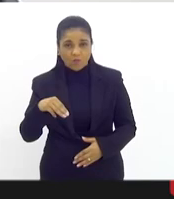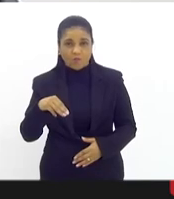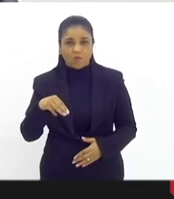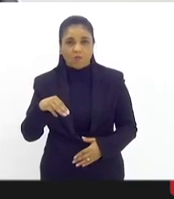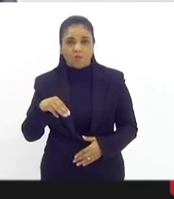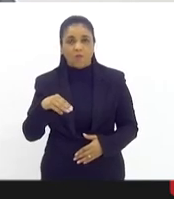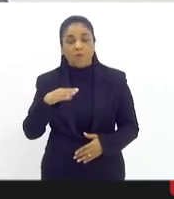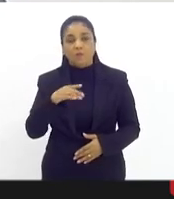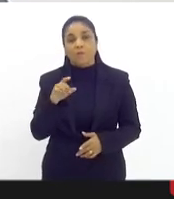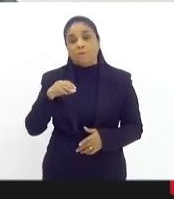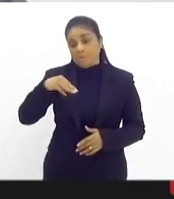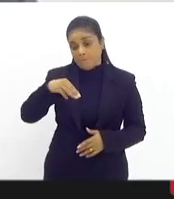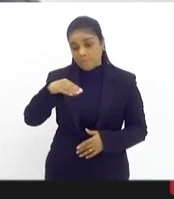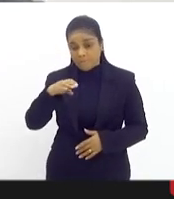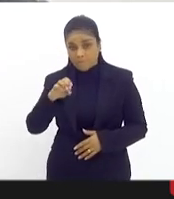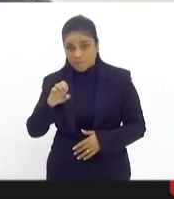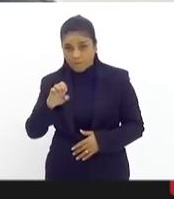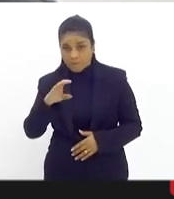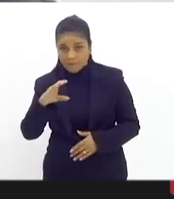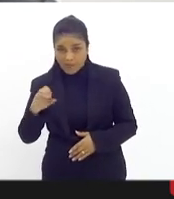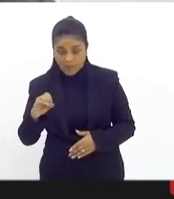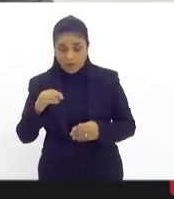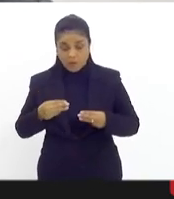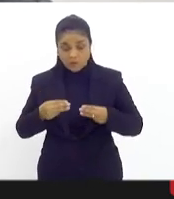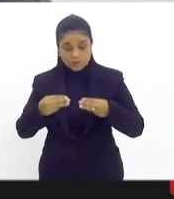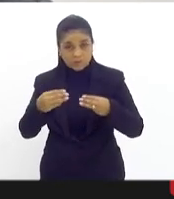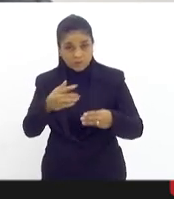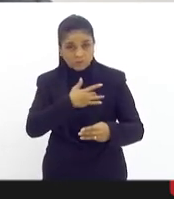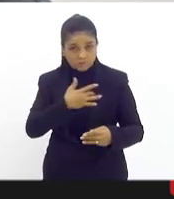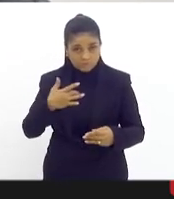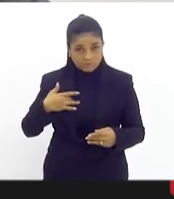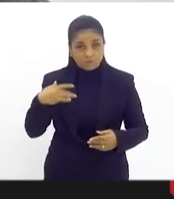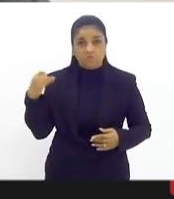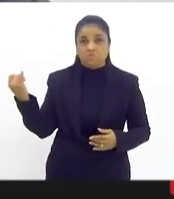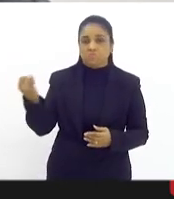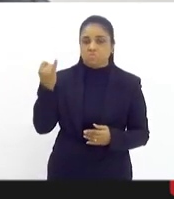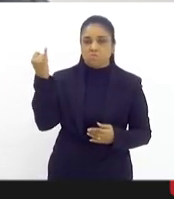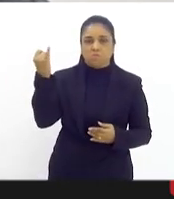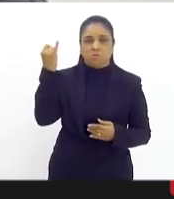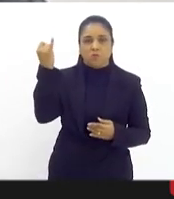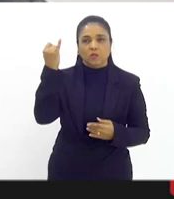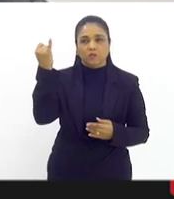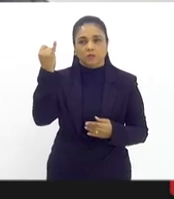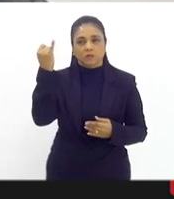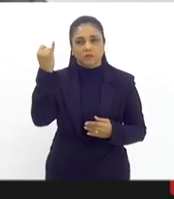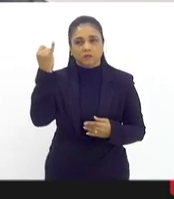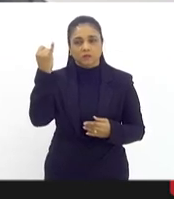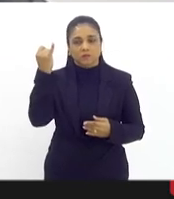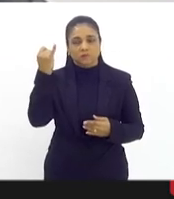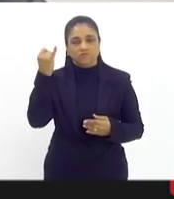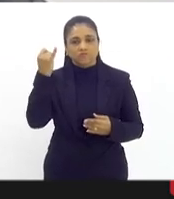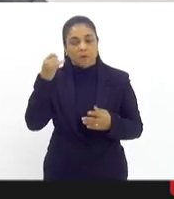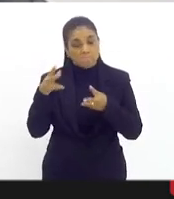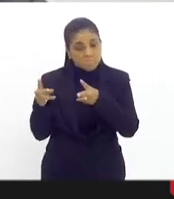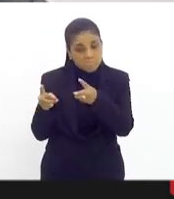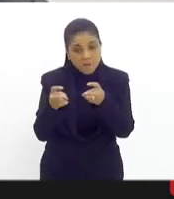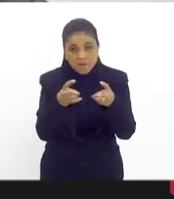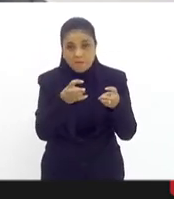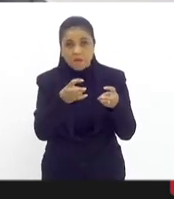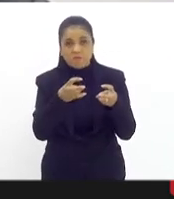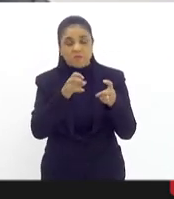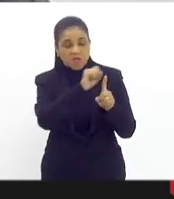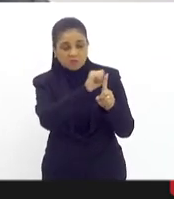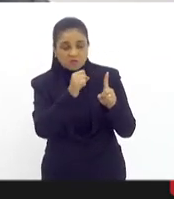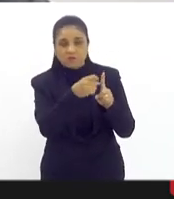O MEC e o Ministério da Saúde. Nós achamos que é importante que haja nós precisamos aumentar a percepção da sociedade